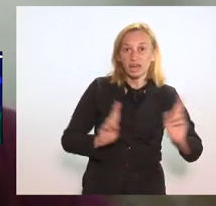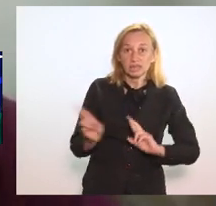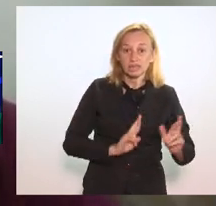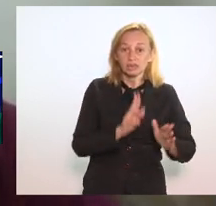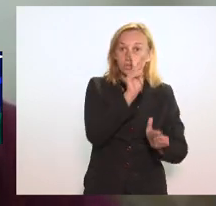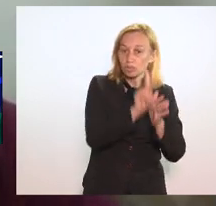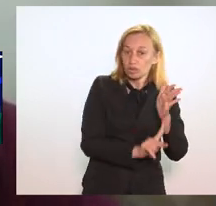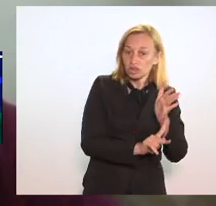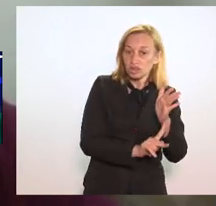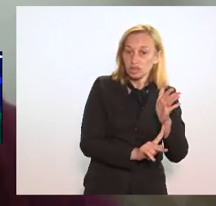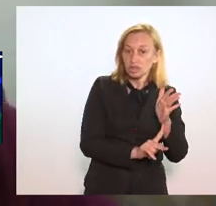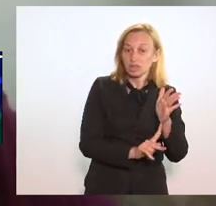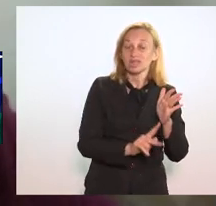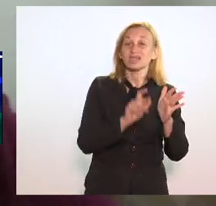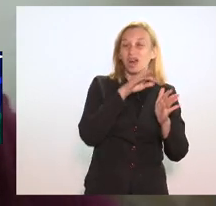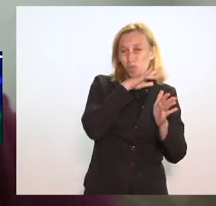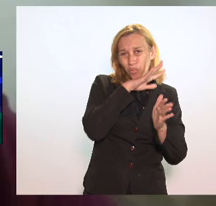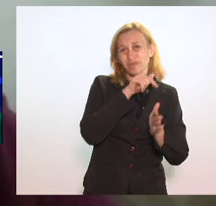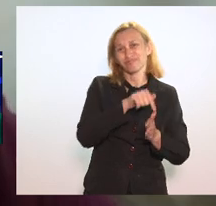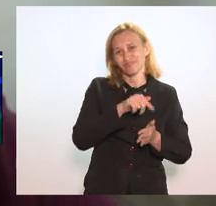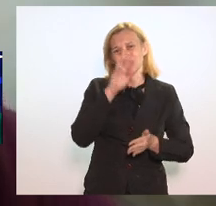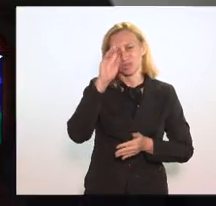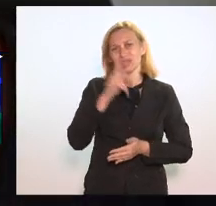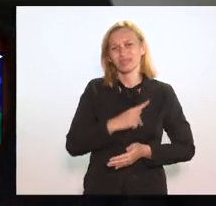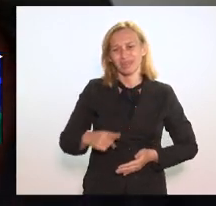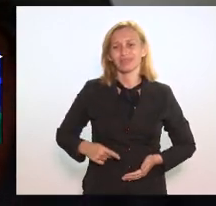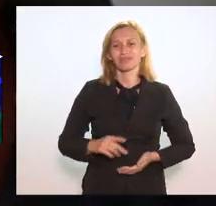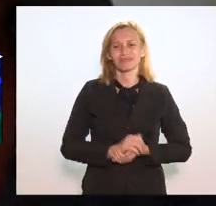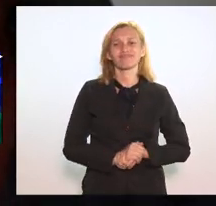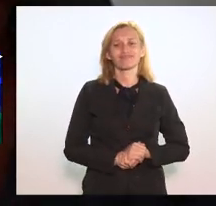e está muito ruim isso